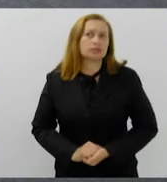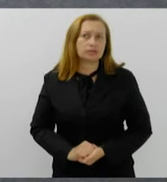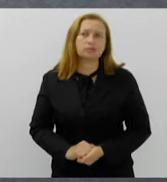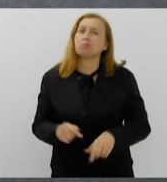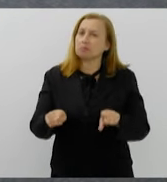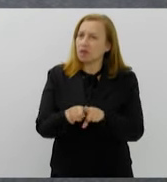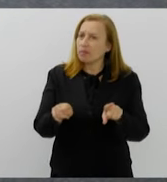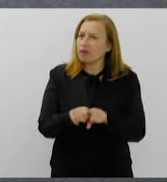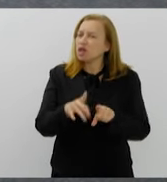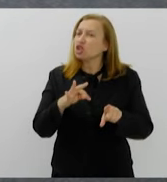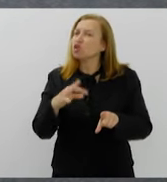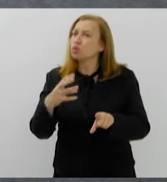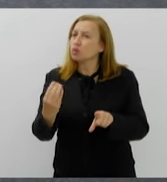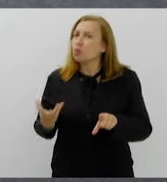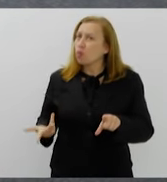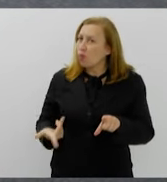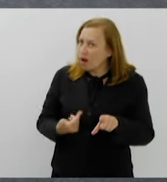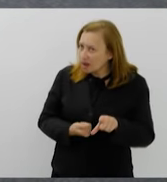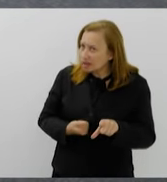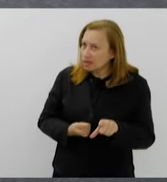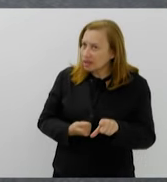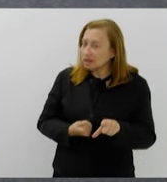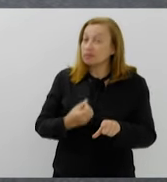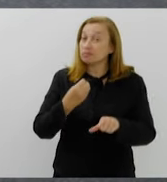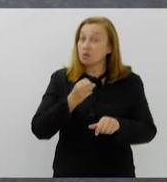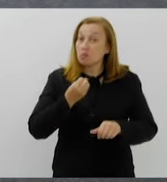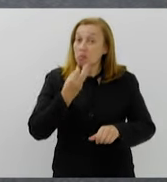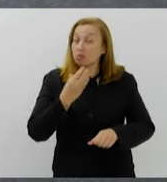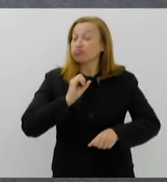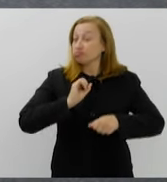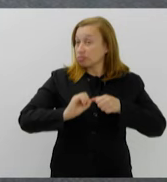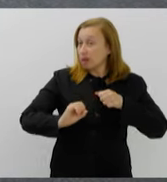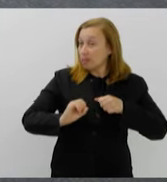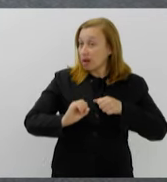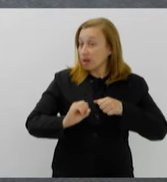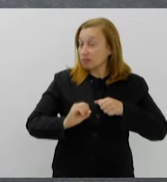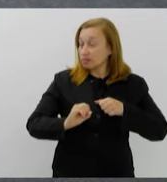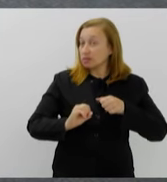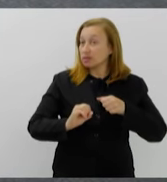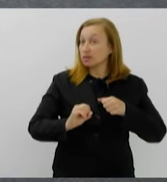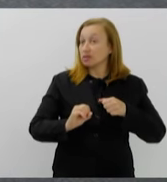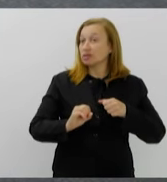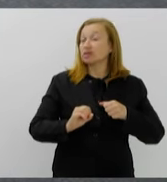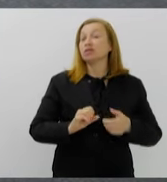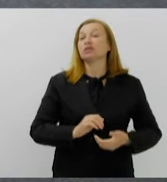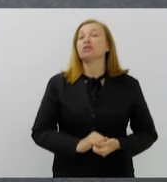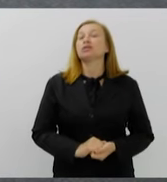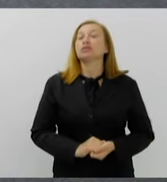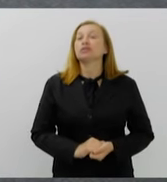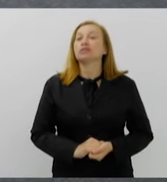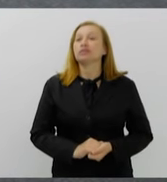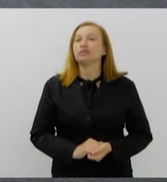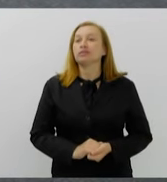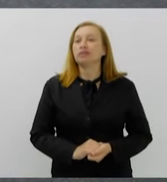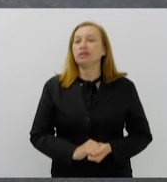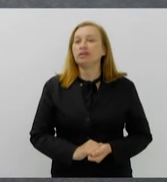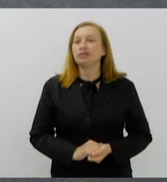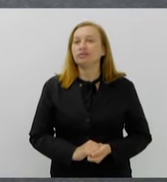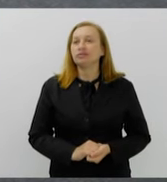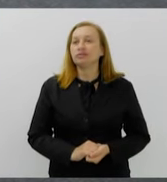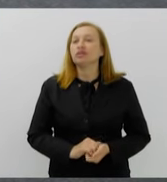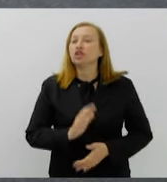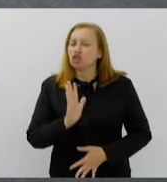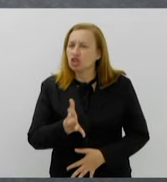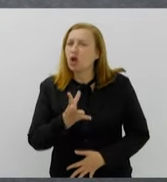tem todas as condições de fazer um trabalho eh com muito afinco e eh já